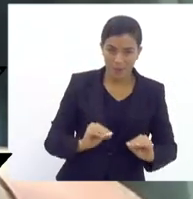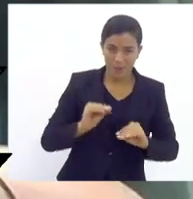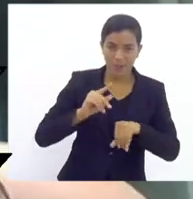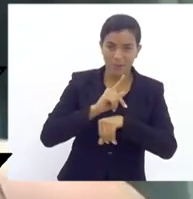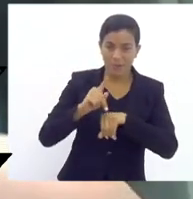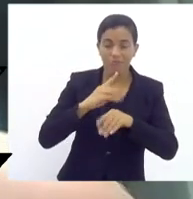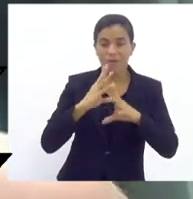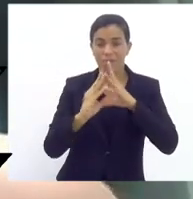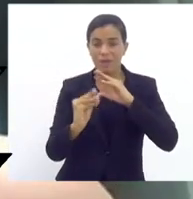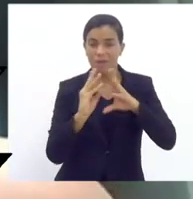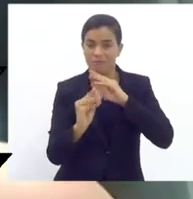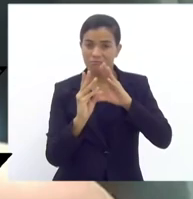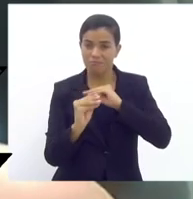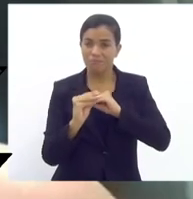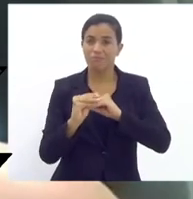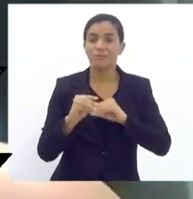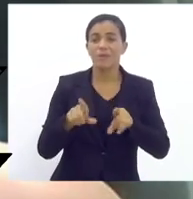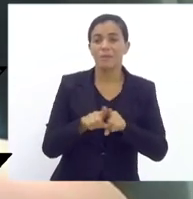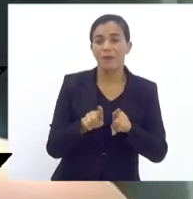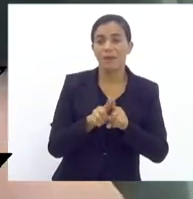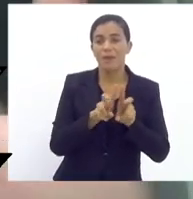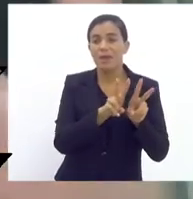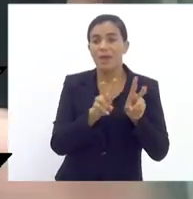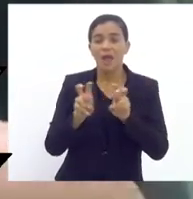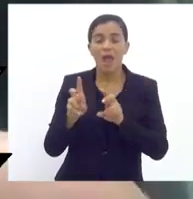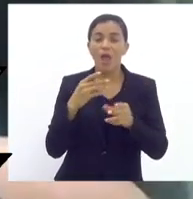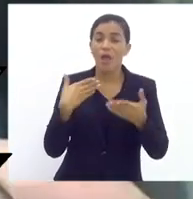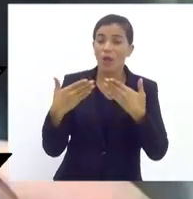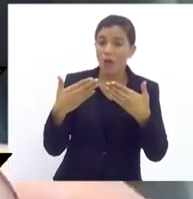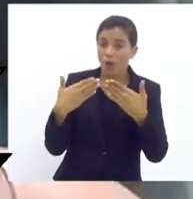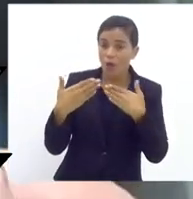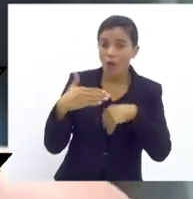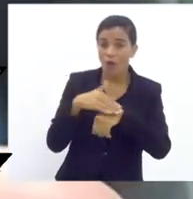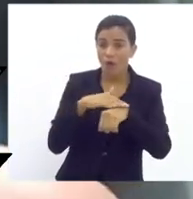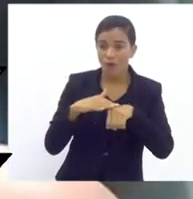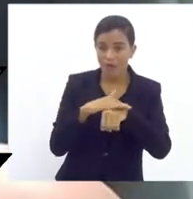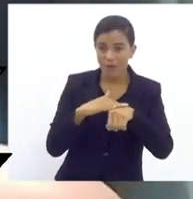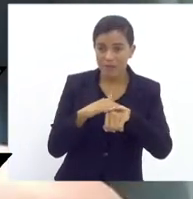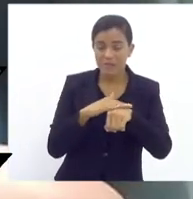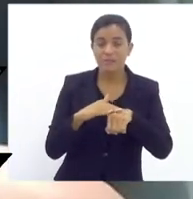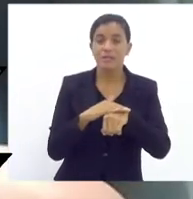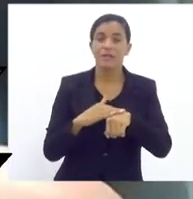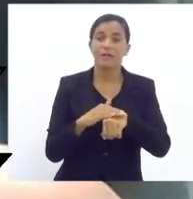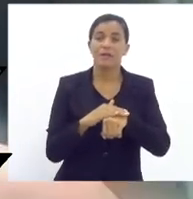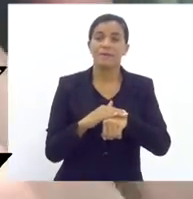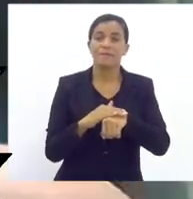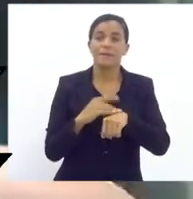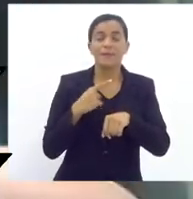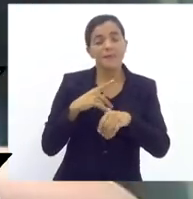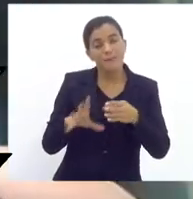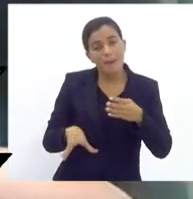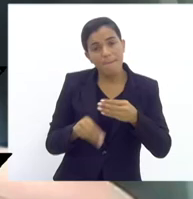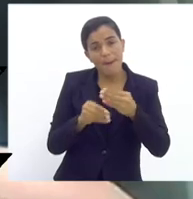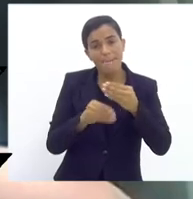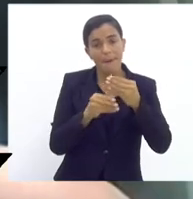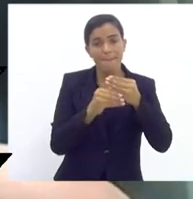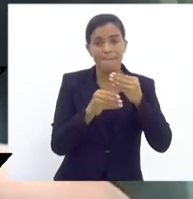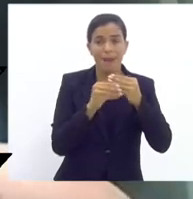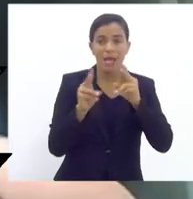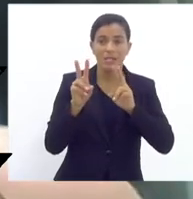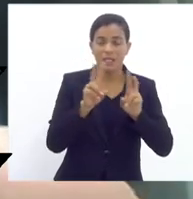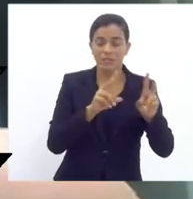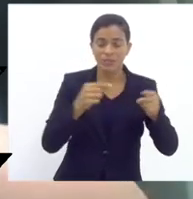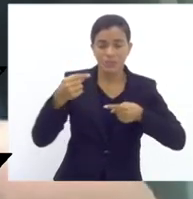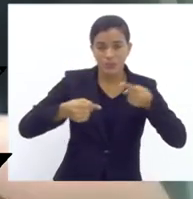e refugiados né A lógica é justamente a gente escutar os entes Federados né somar realmente com todas as